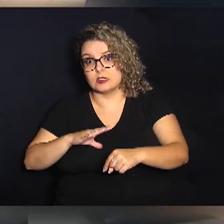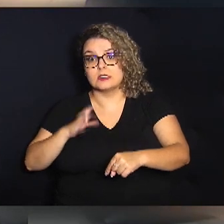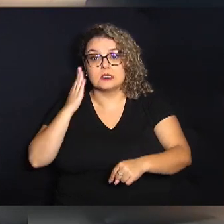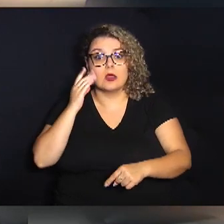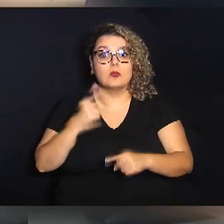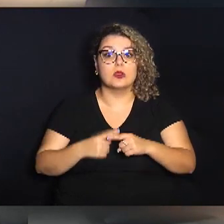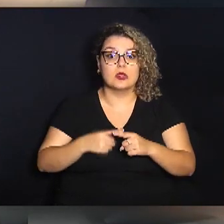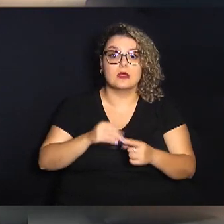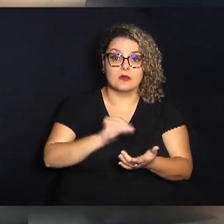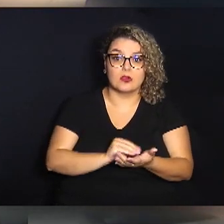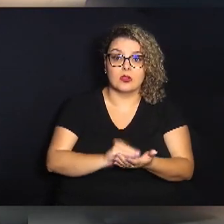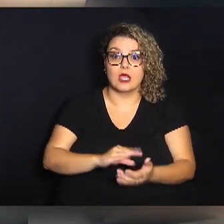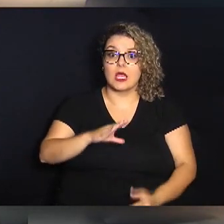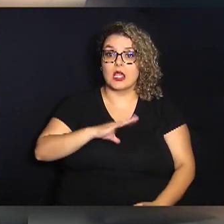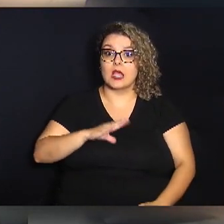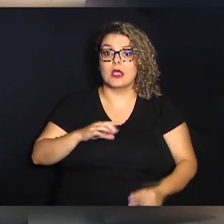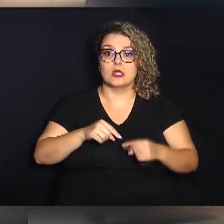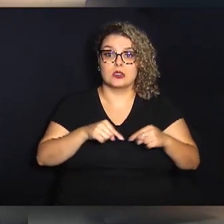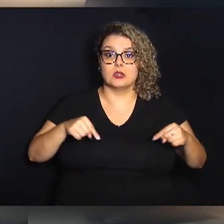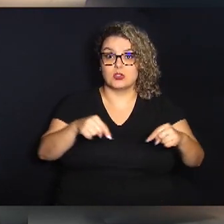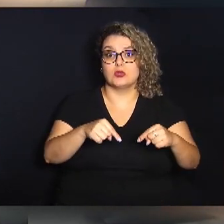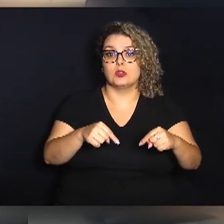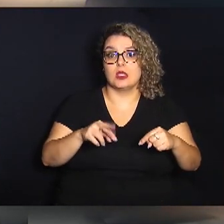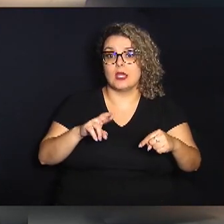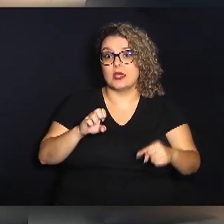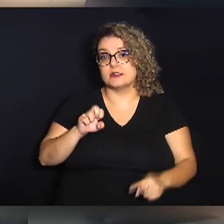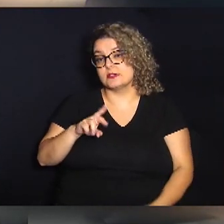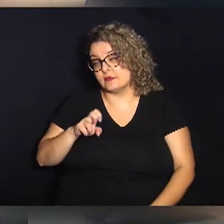as cidades não têm reservatórios municipais suficientes.